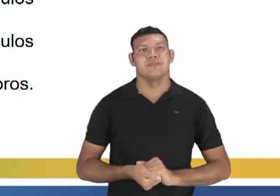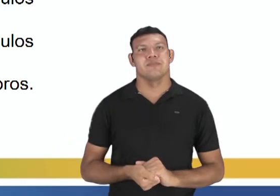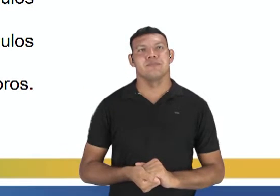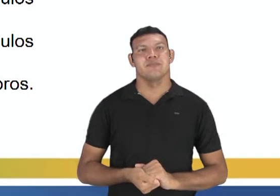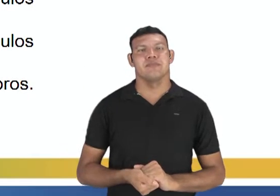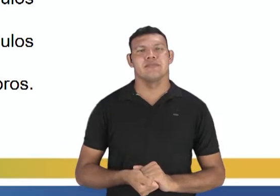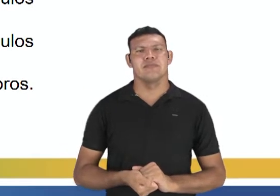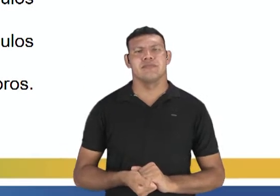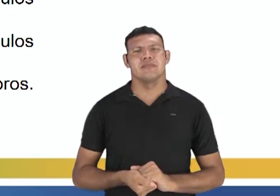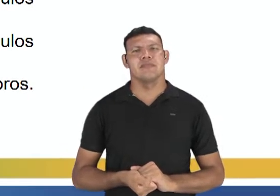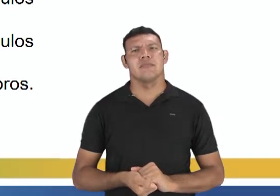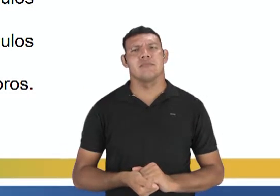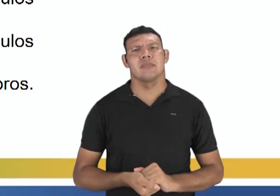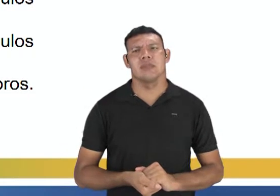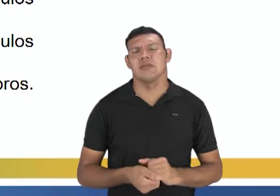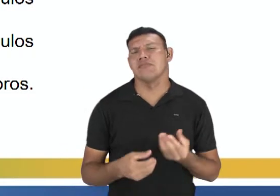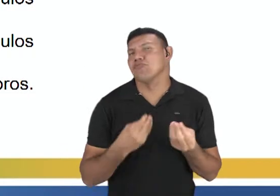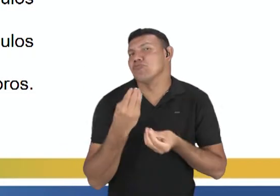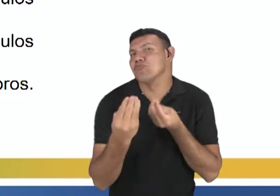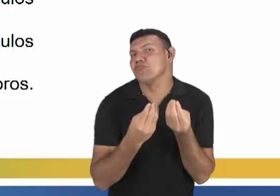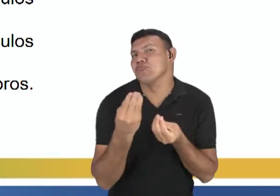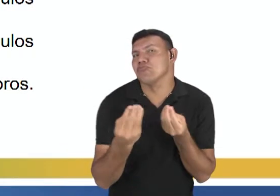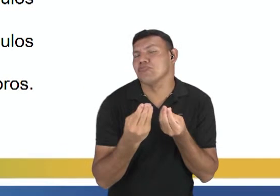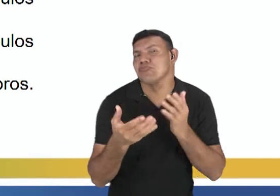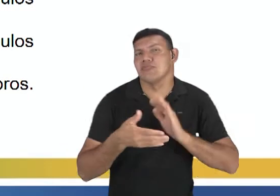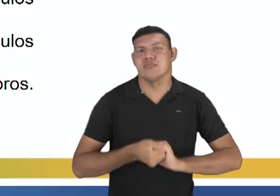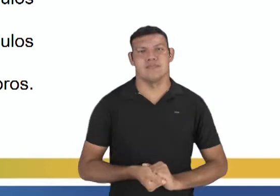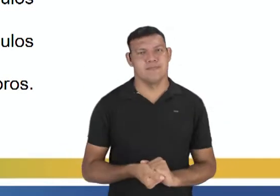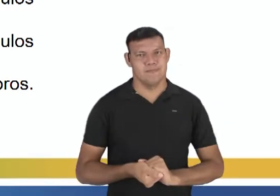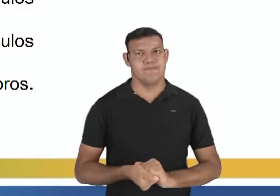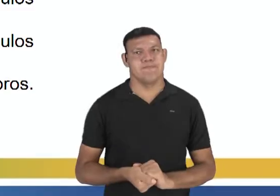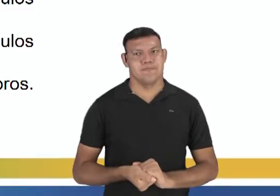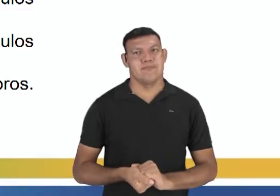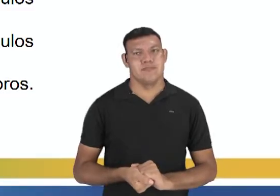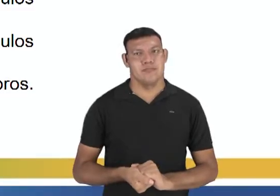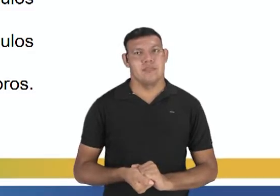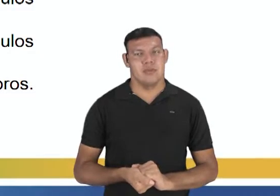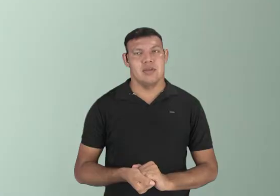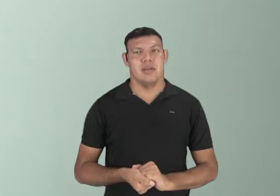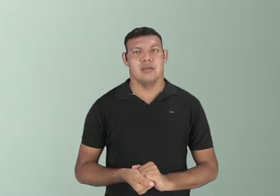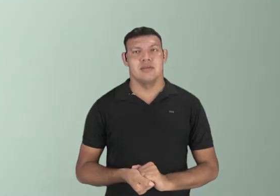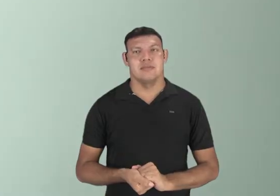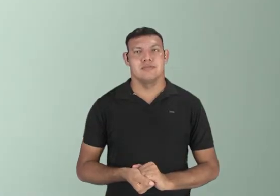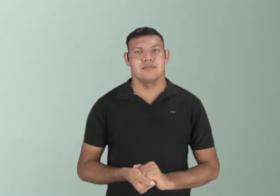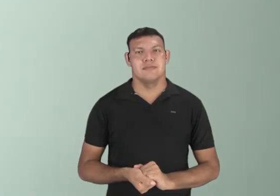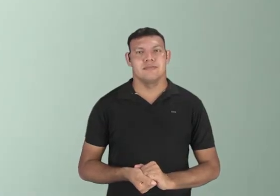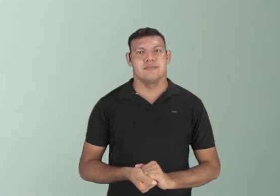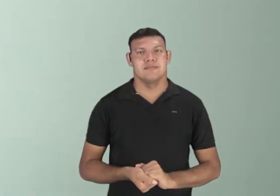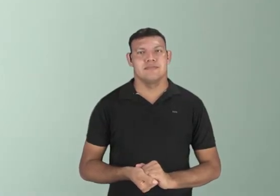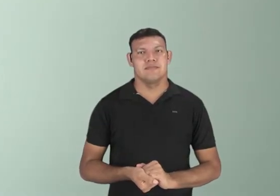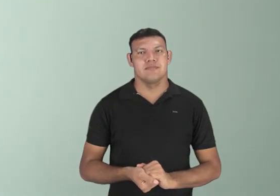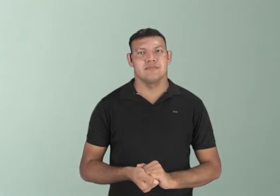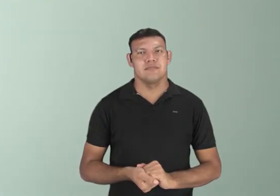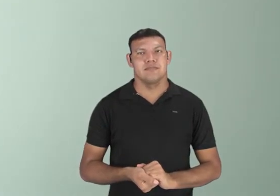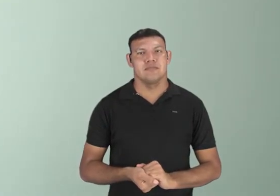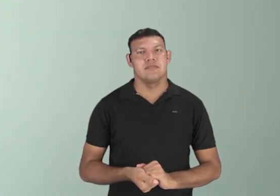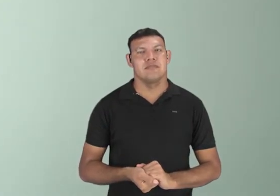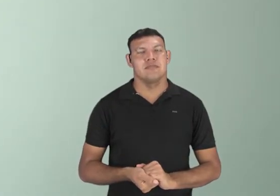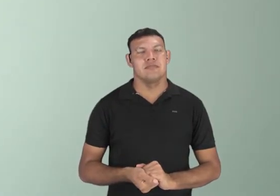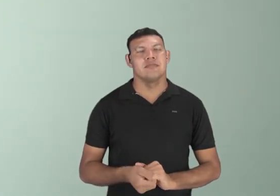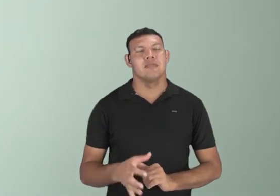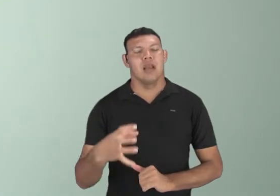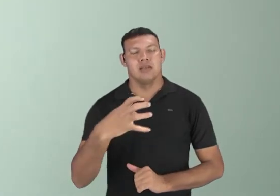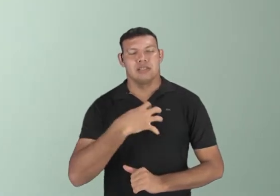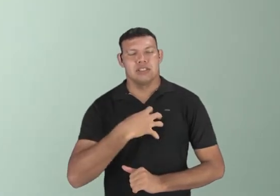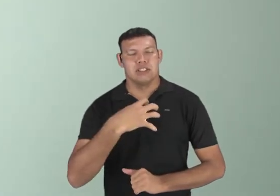Como que ocorrem esses sentidos? Para que a gente tenha, né, para que a gente manifeste esses